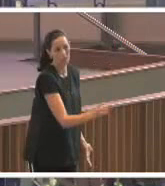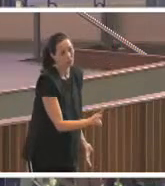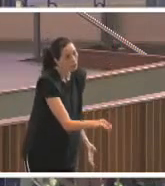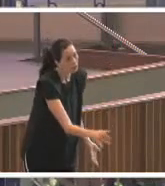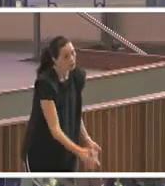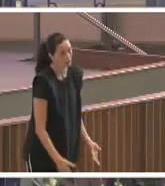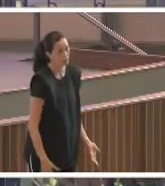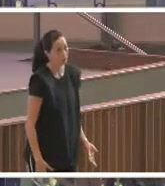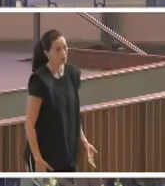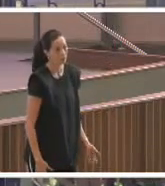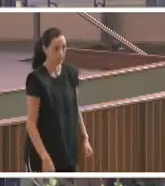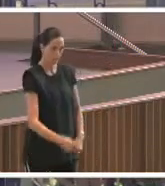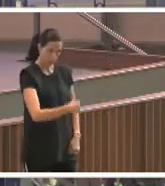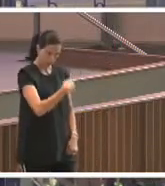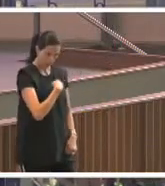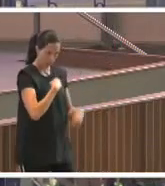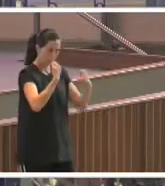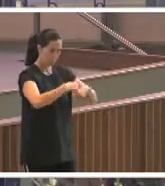nós.